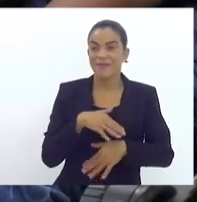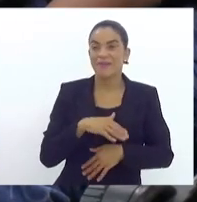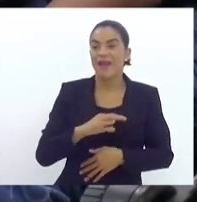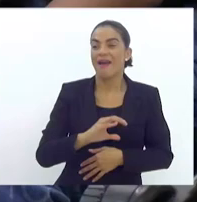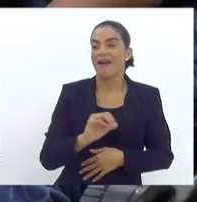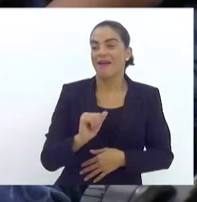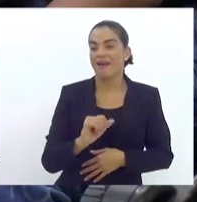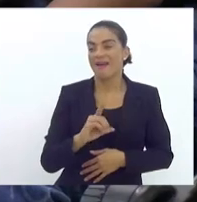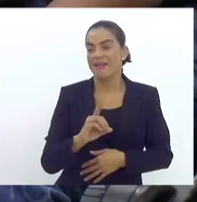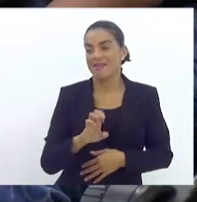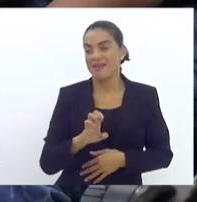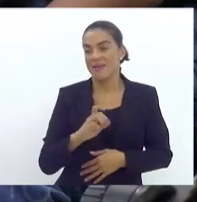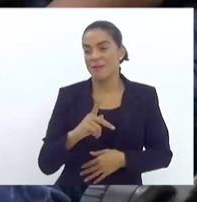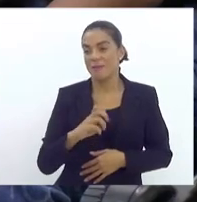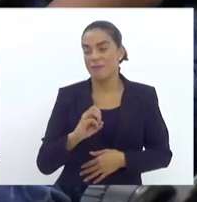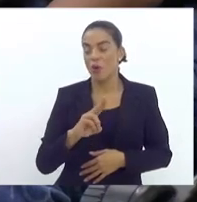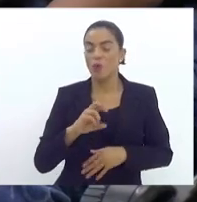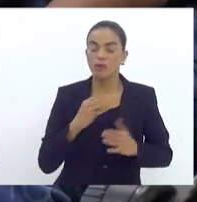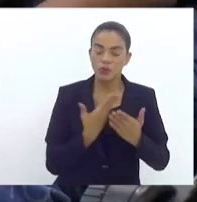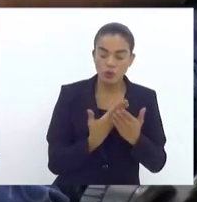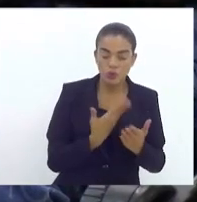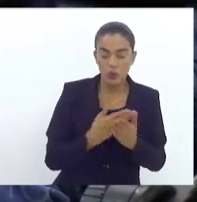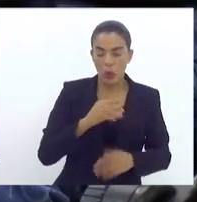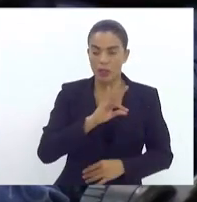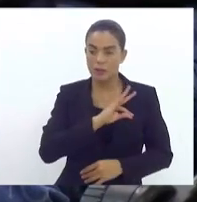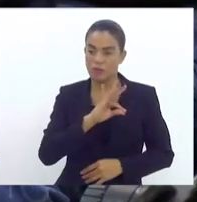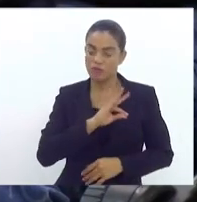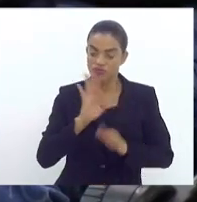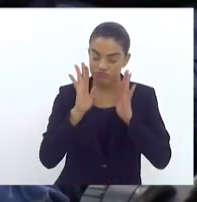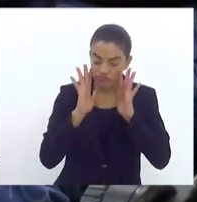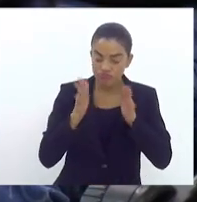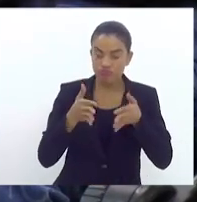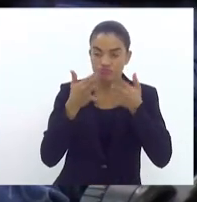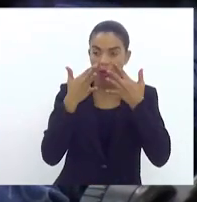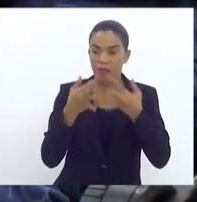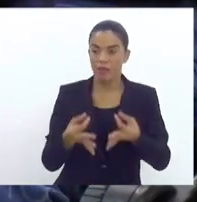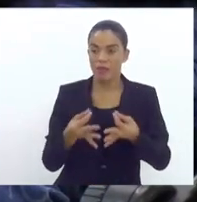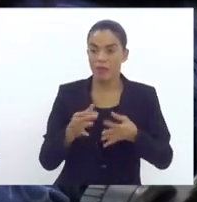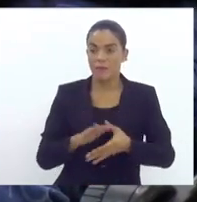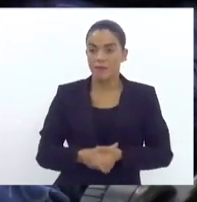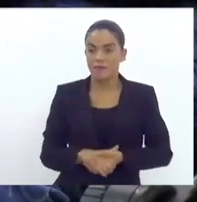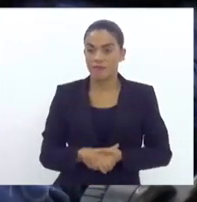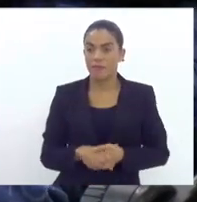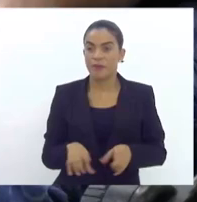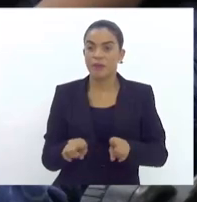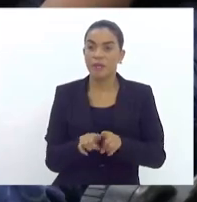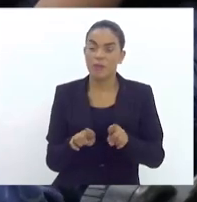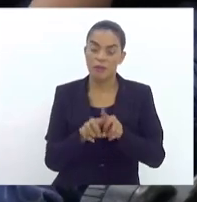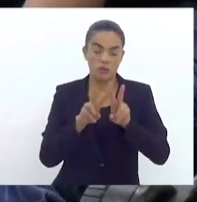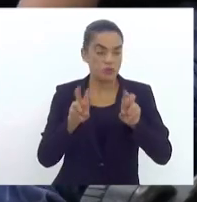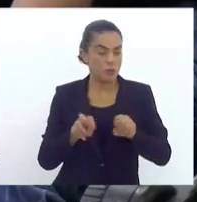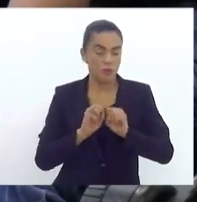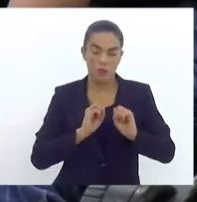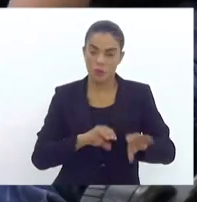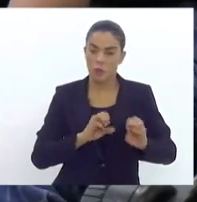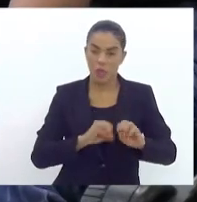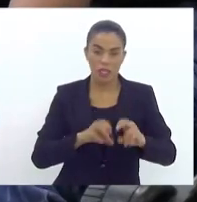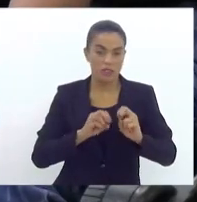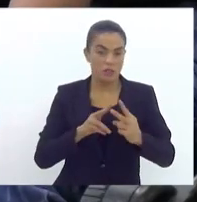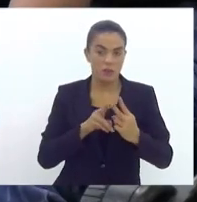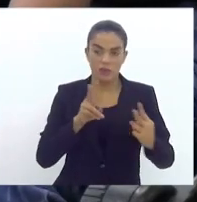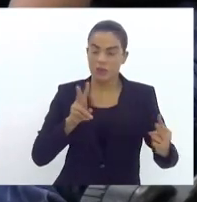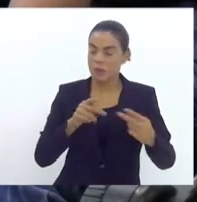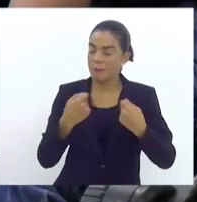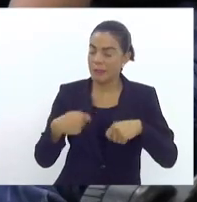Paulo está atenta a esse fato quanto a reeducação digital é primordial né